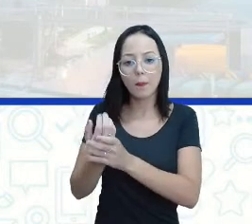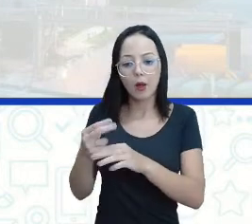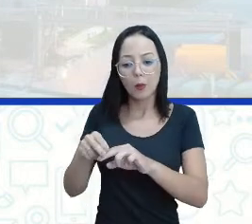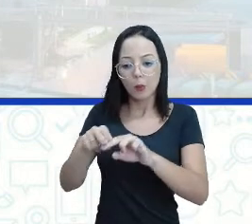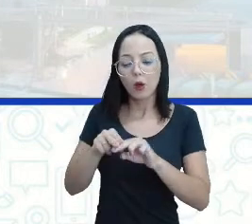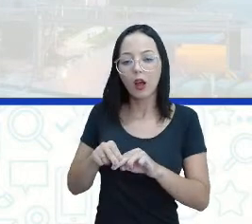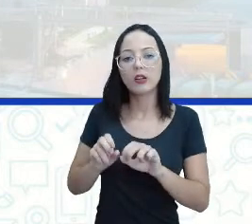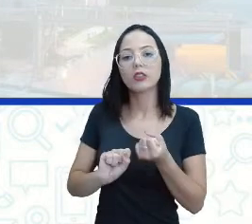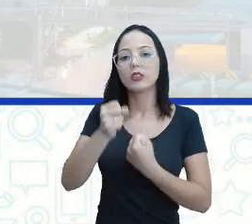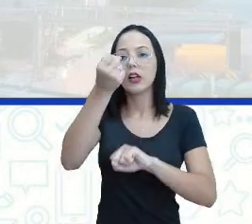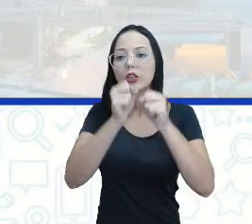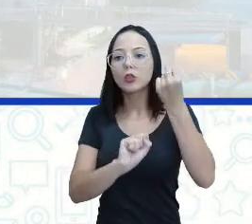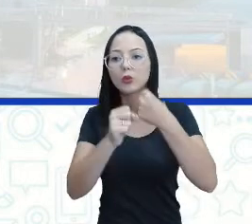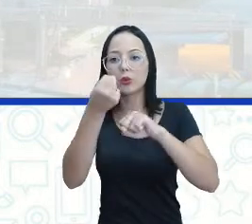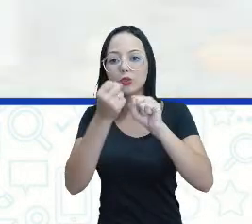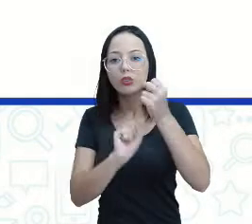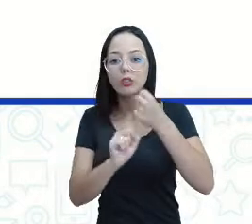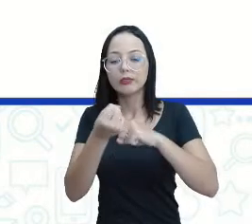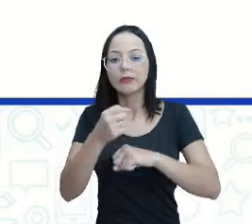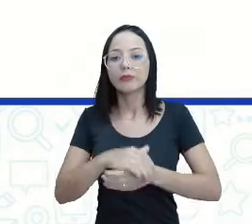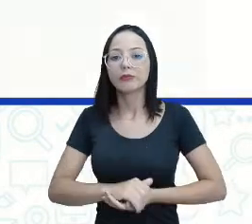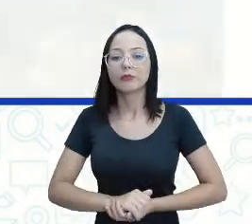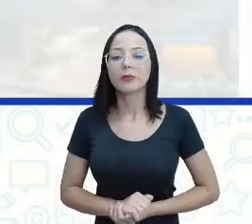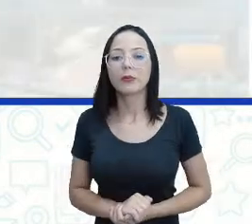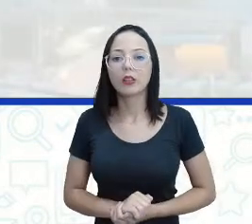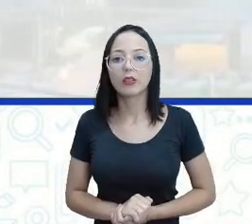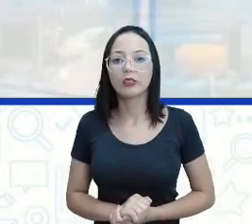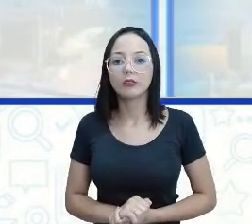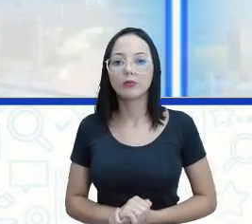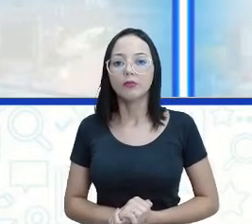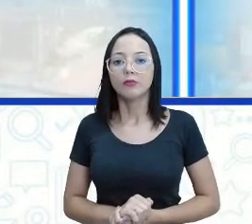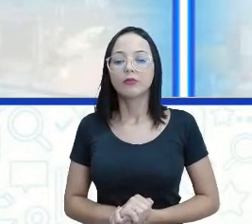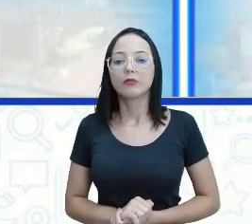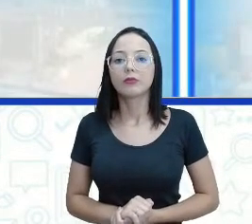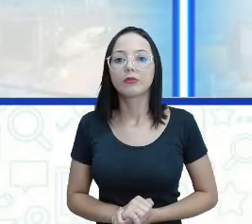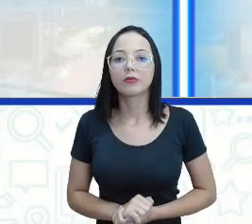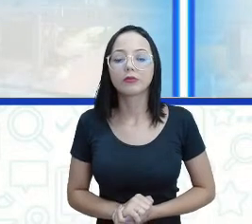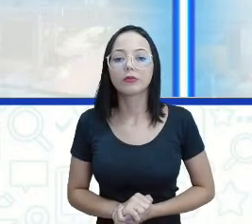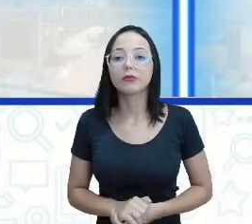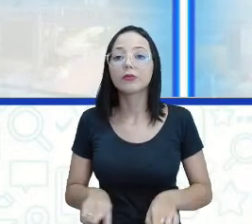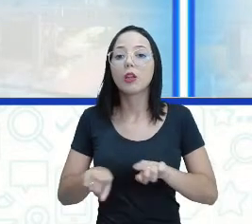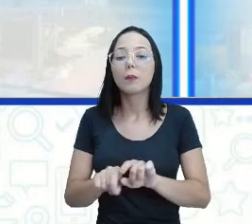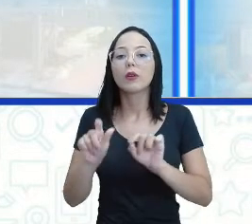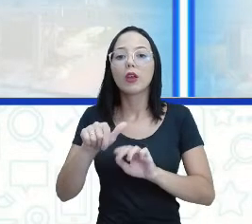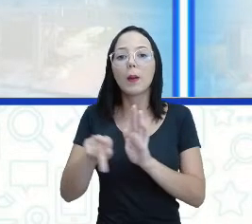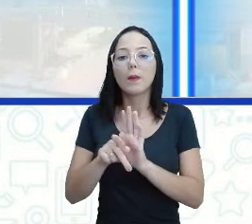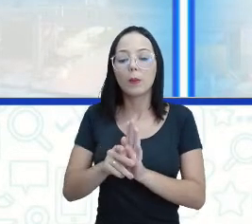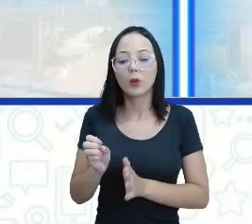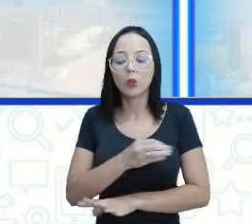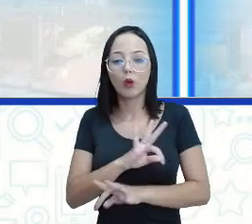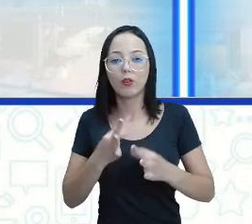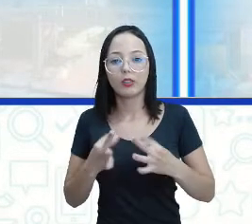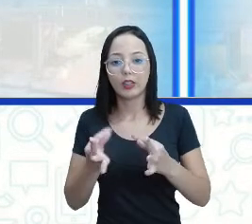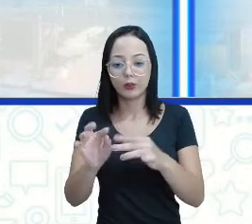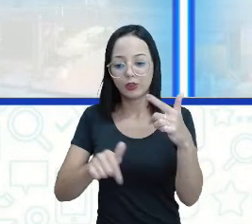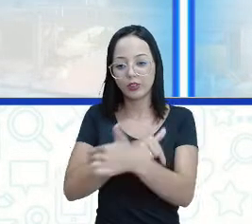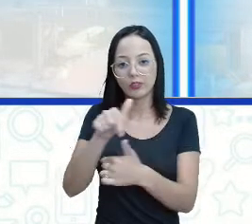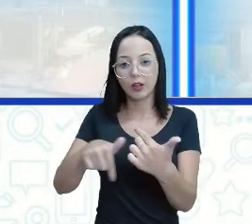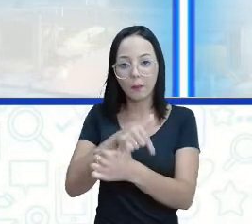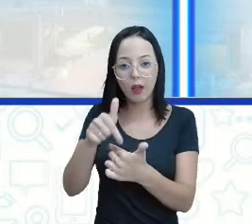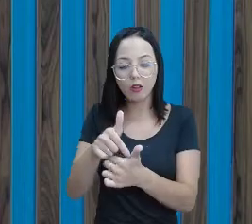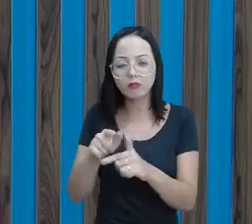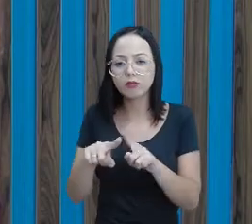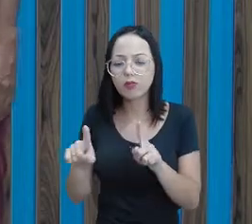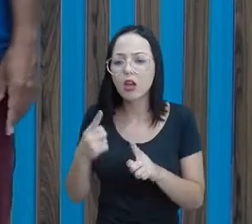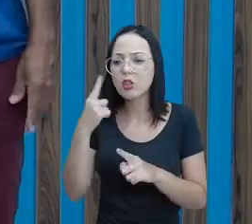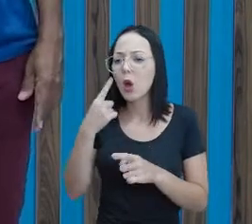indústria da maquinofatura. E a existência de novas tecnologias de trabalho, tá? Professor